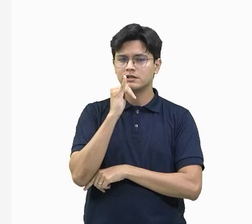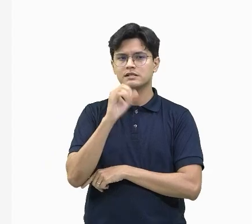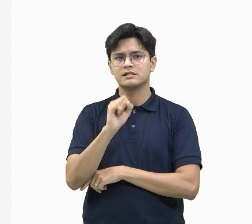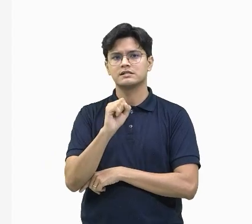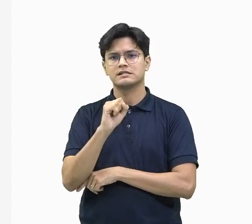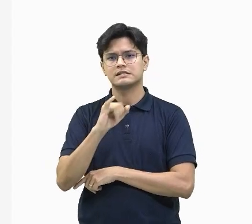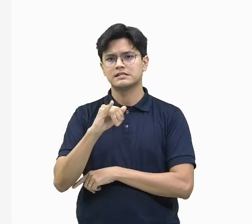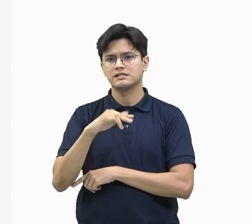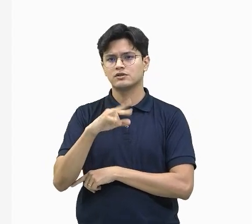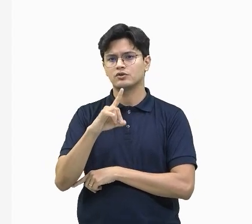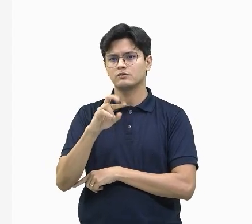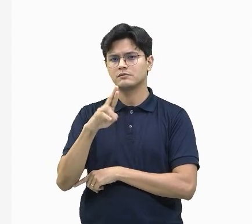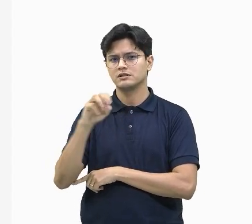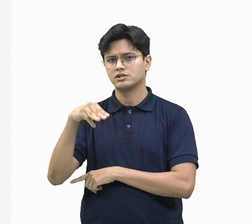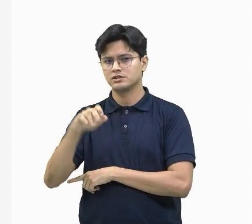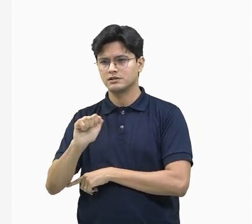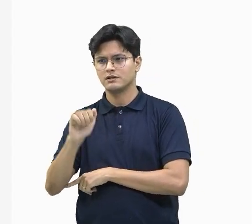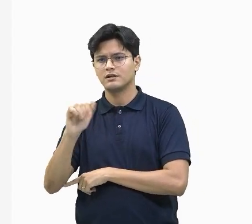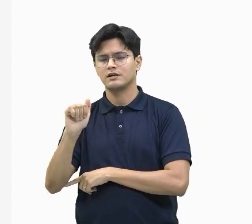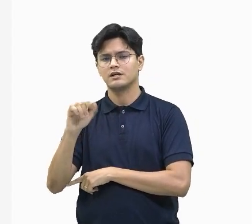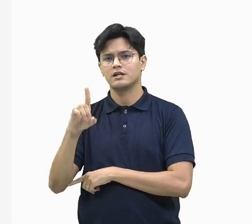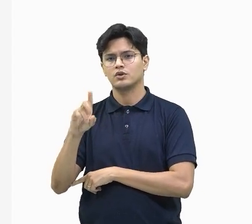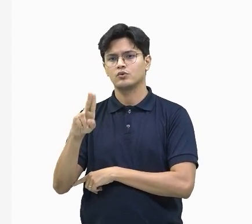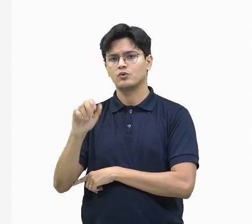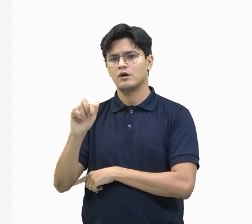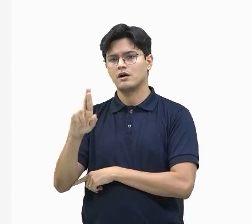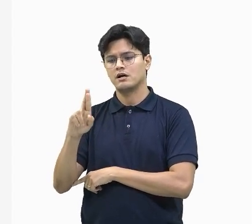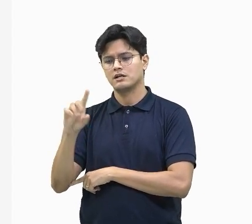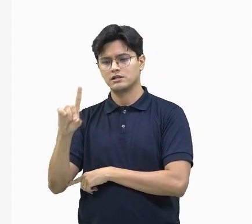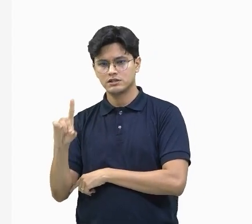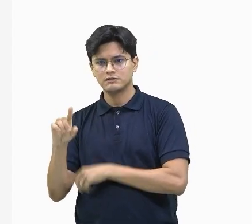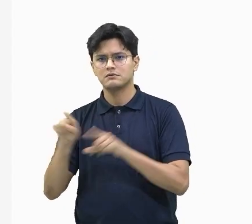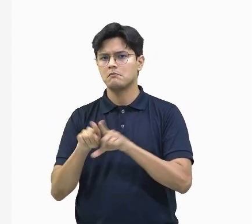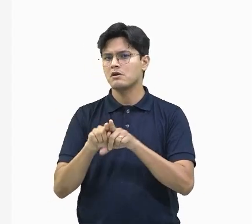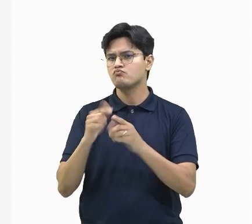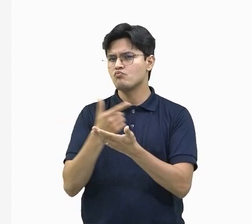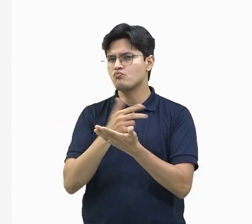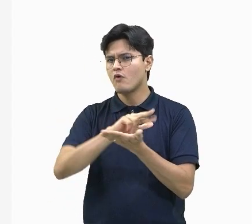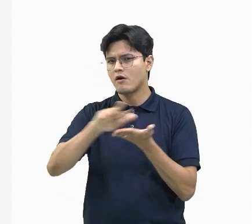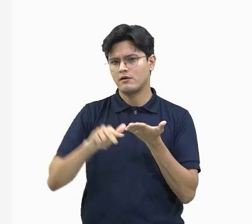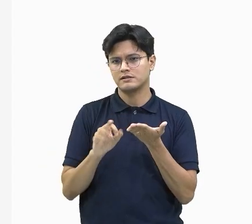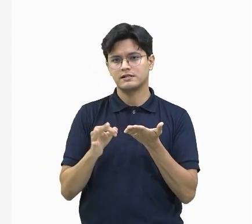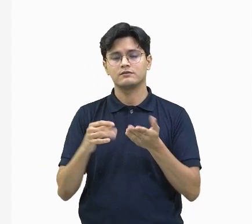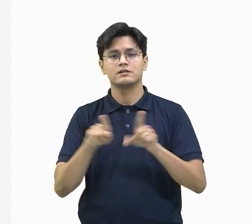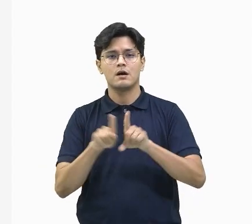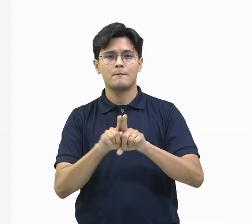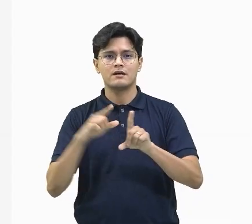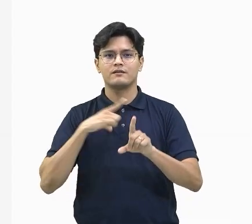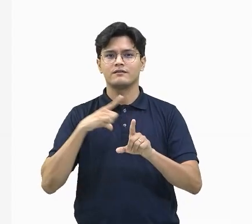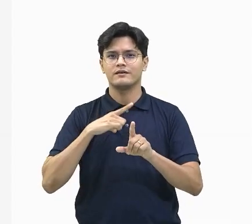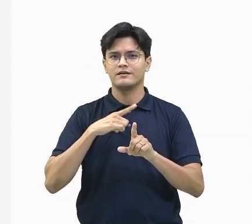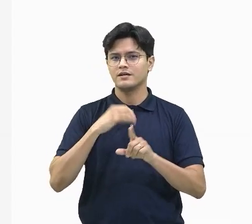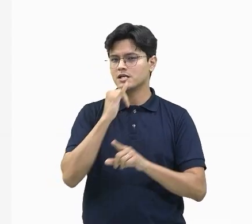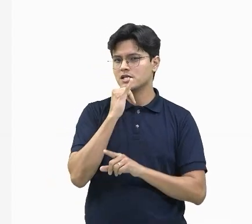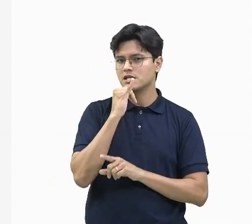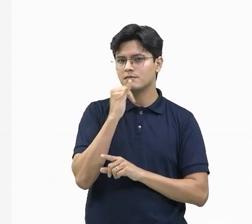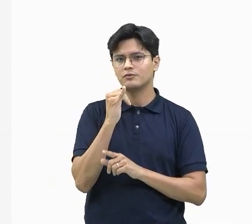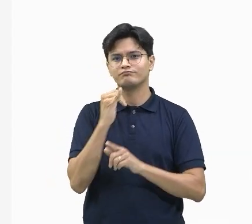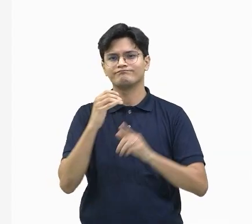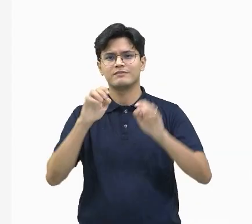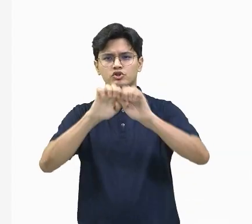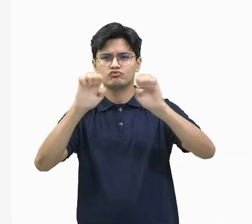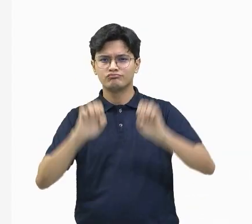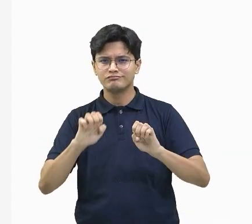de Patau. Além das anomalias cromossômicas, nós temos as anomalias estruturais, que pode